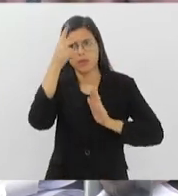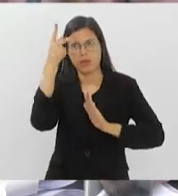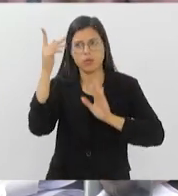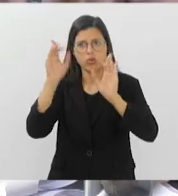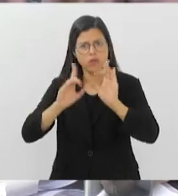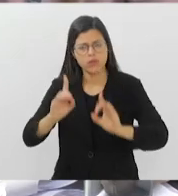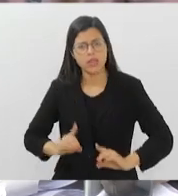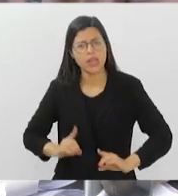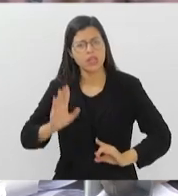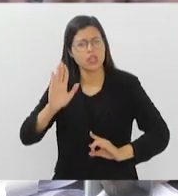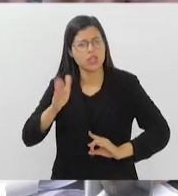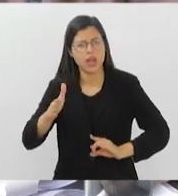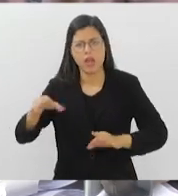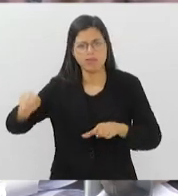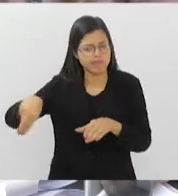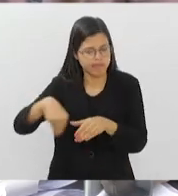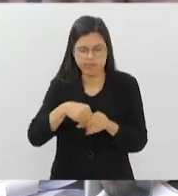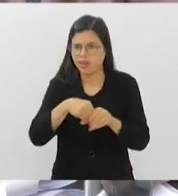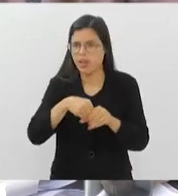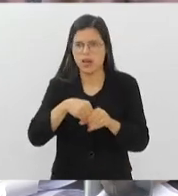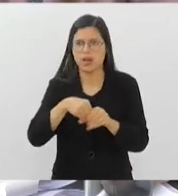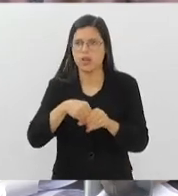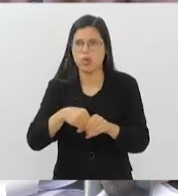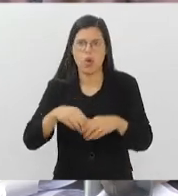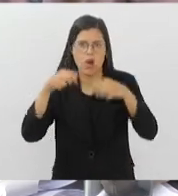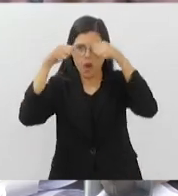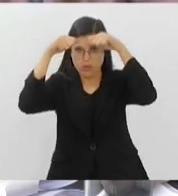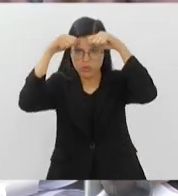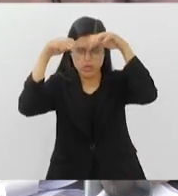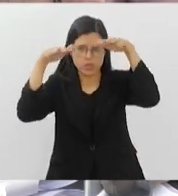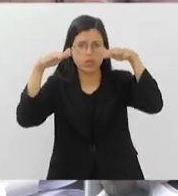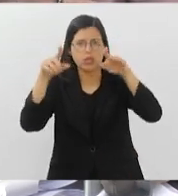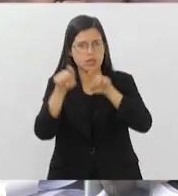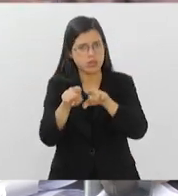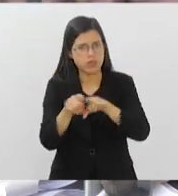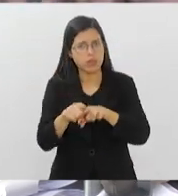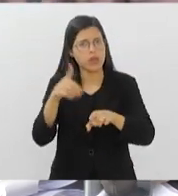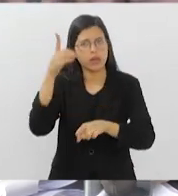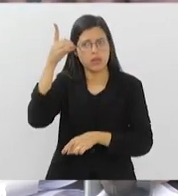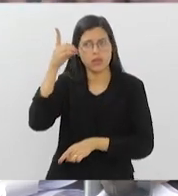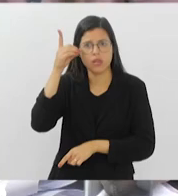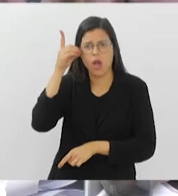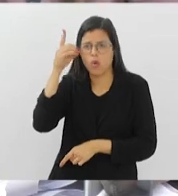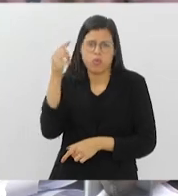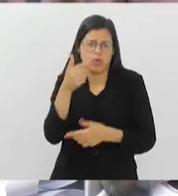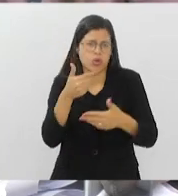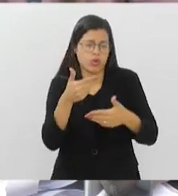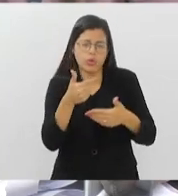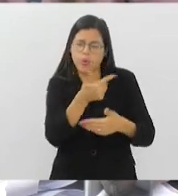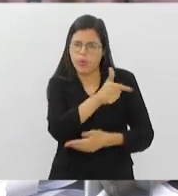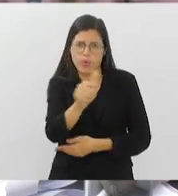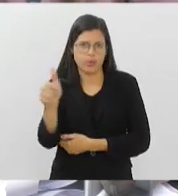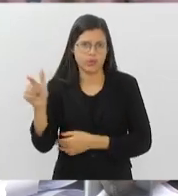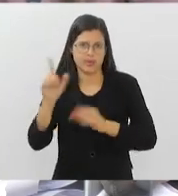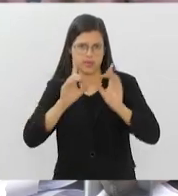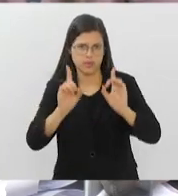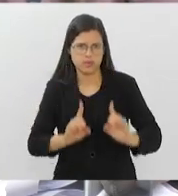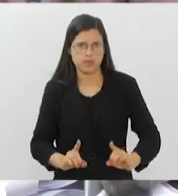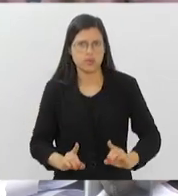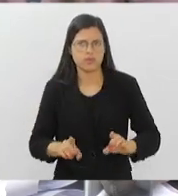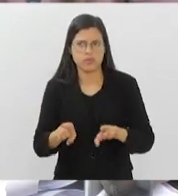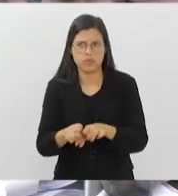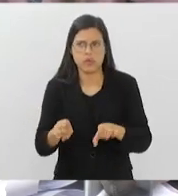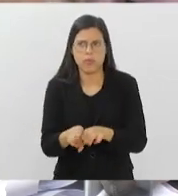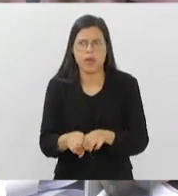já abrange na sua totalidade, tanto o autista quanto pessoas com síndrome de Down e qualquer outra deficiência e também